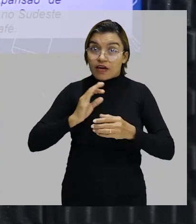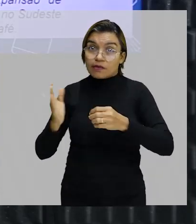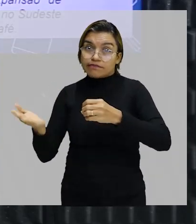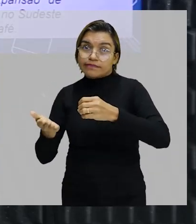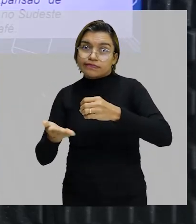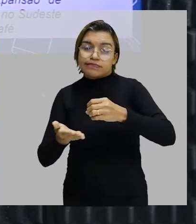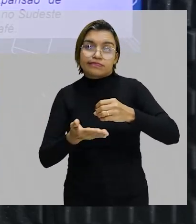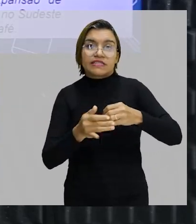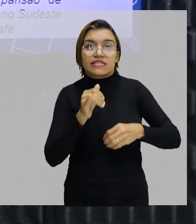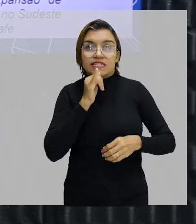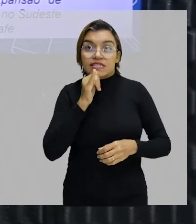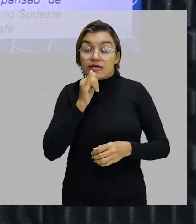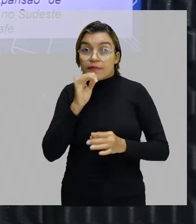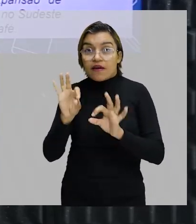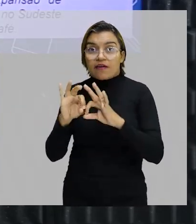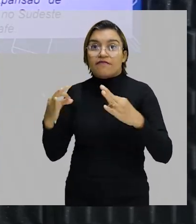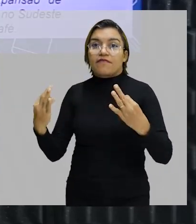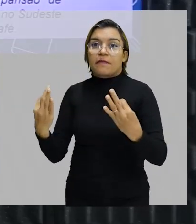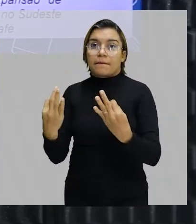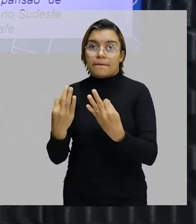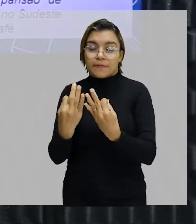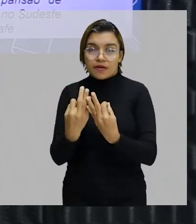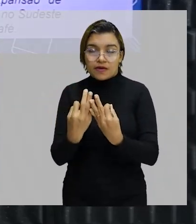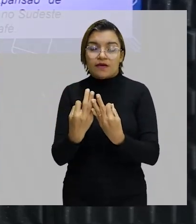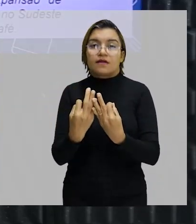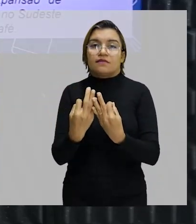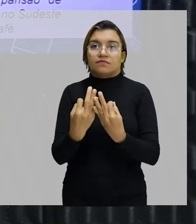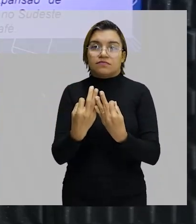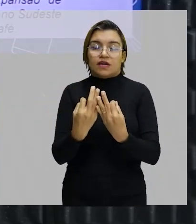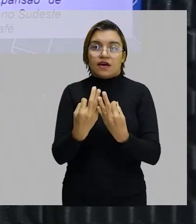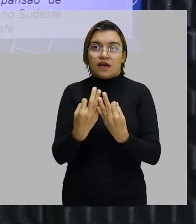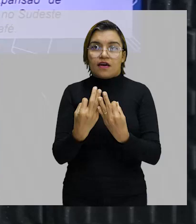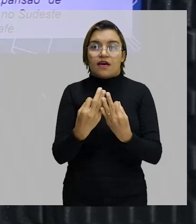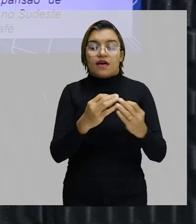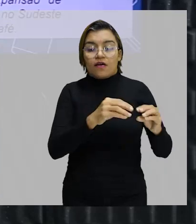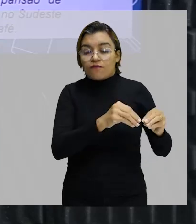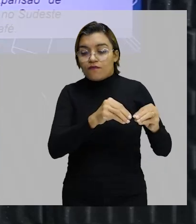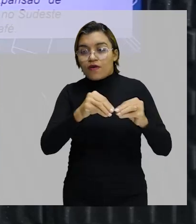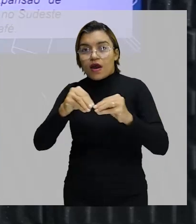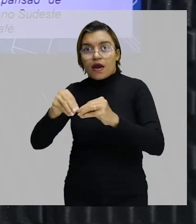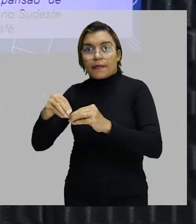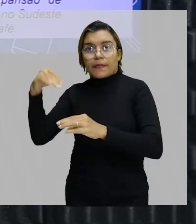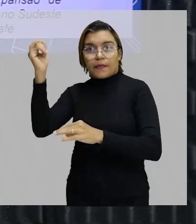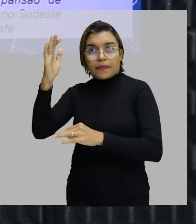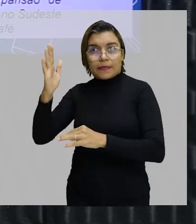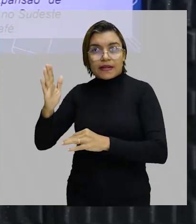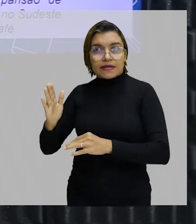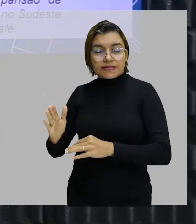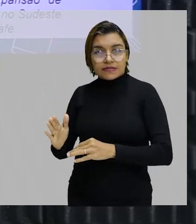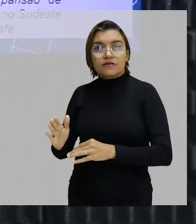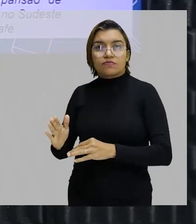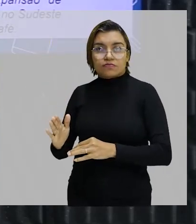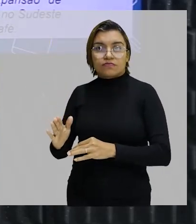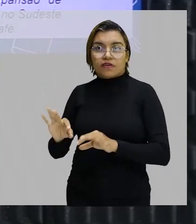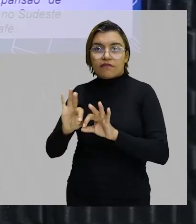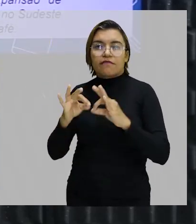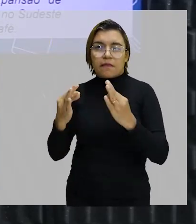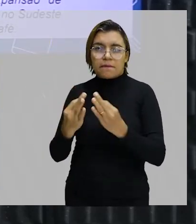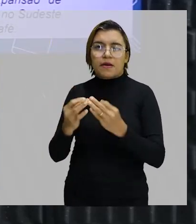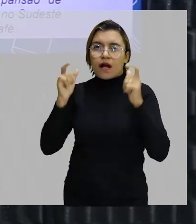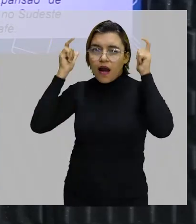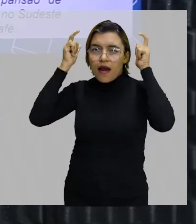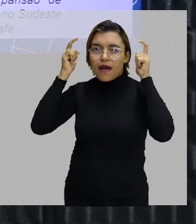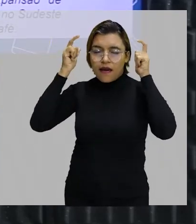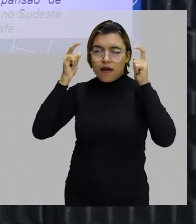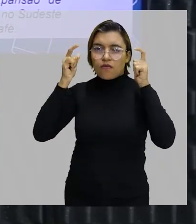da família real para o Brasil, que também vai fazer com que essa região se desenvolva em sua infraestrutura e, consequentemente,